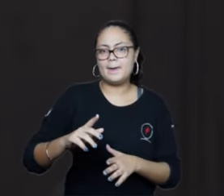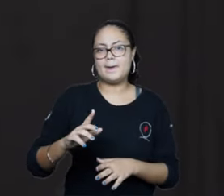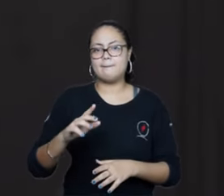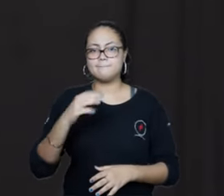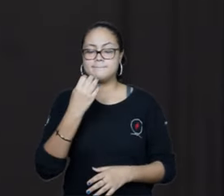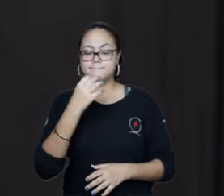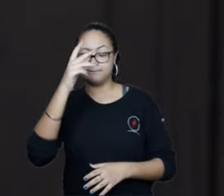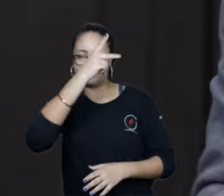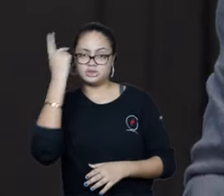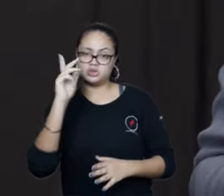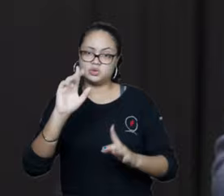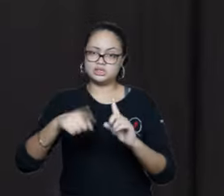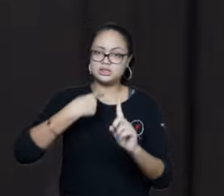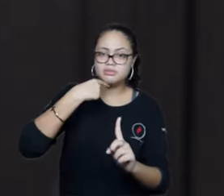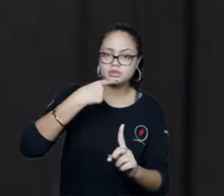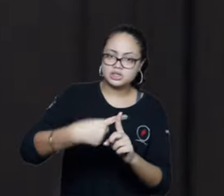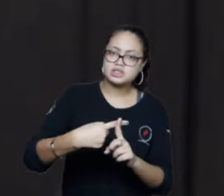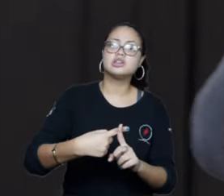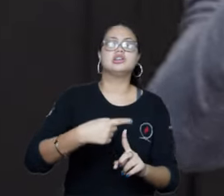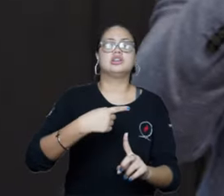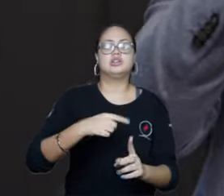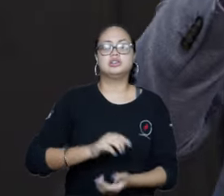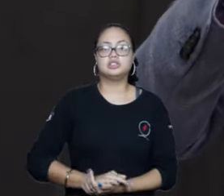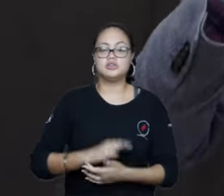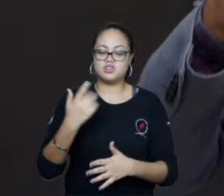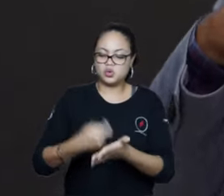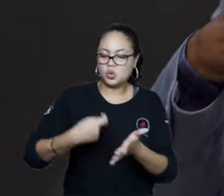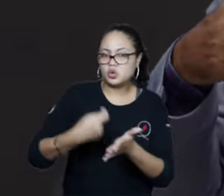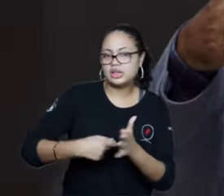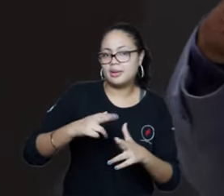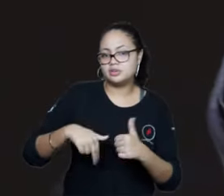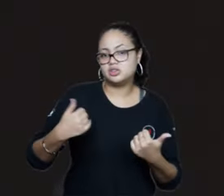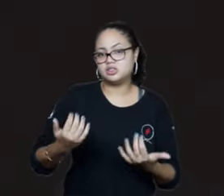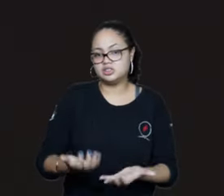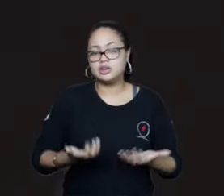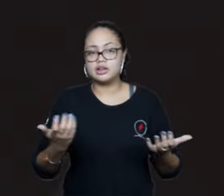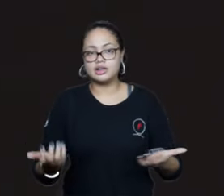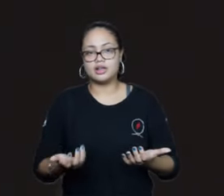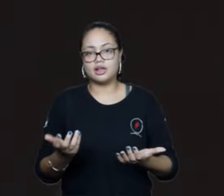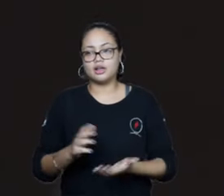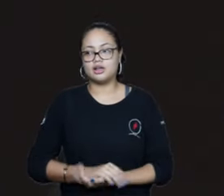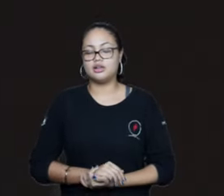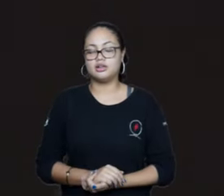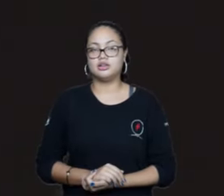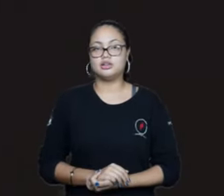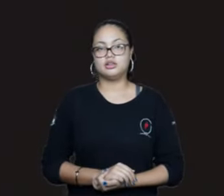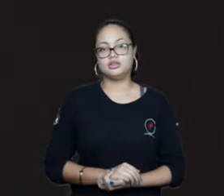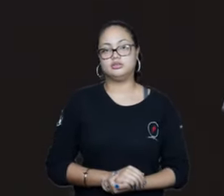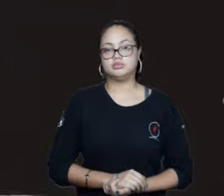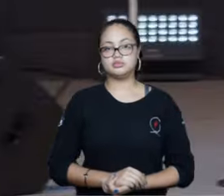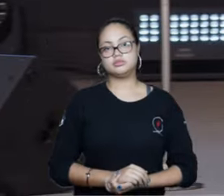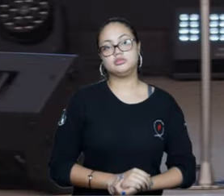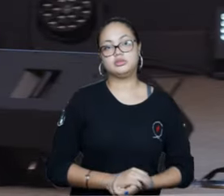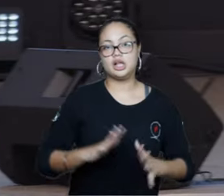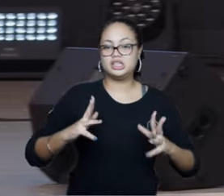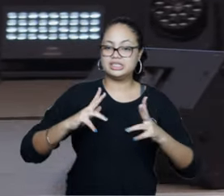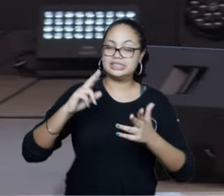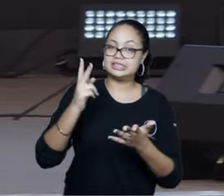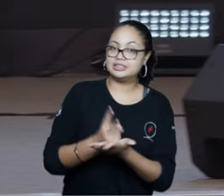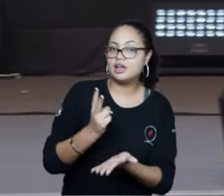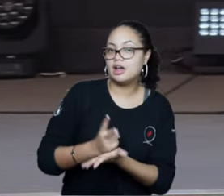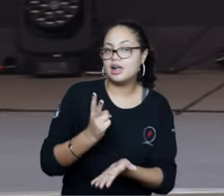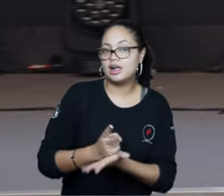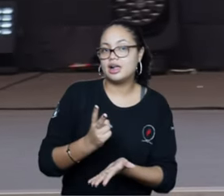que faz a pessoa lutar pelas coisas elas estão interligadas no significado E todas as vezes